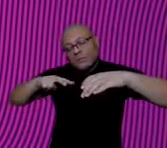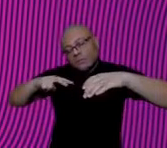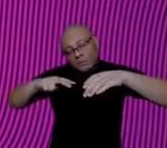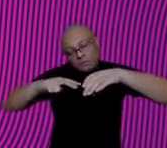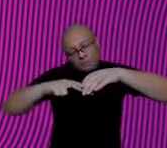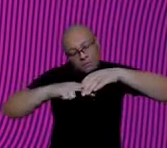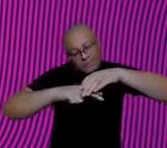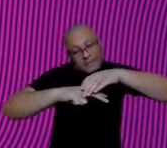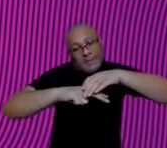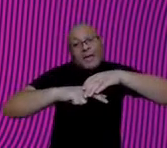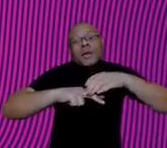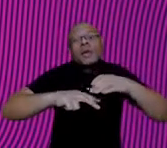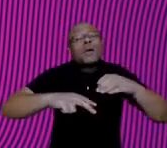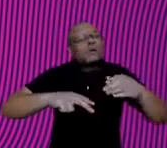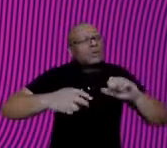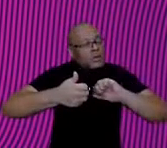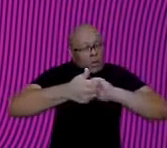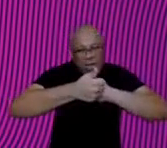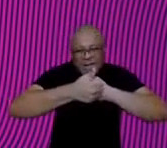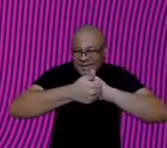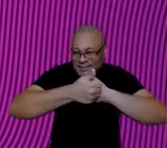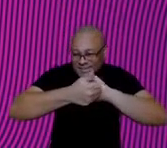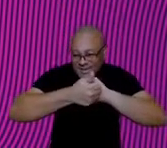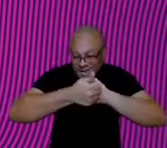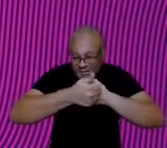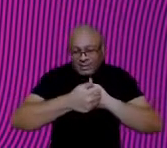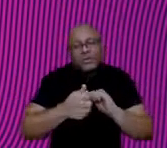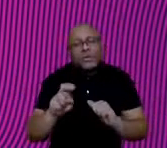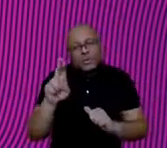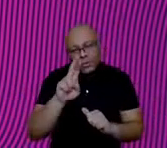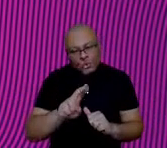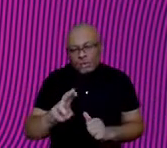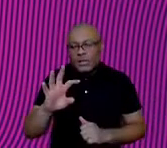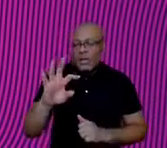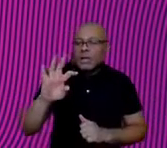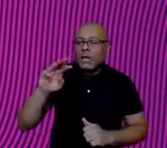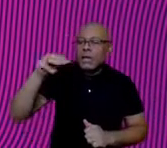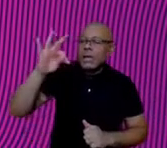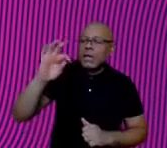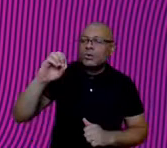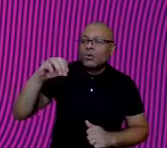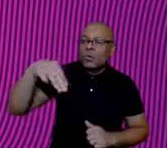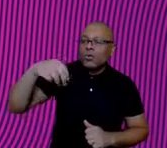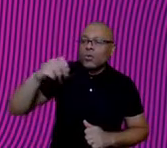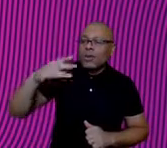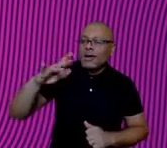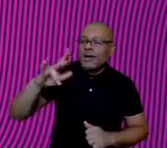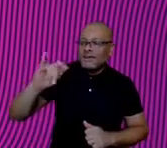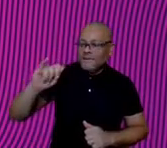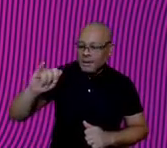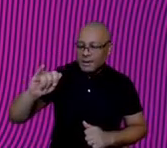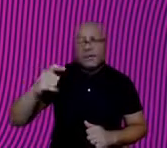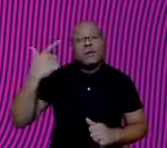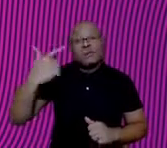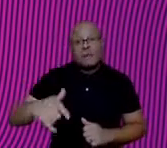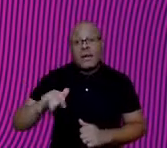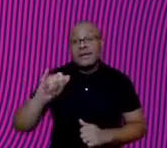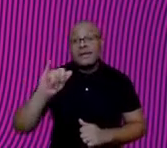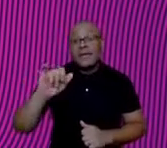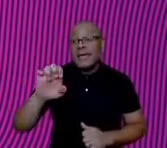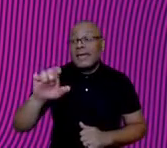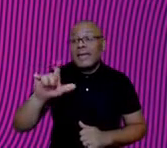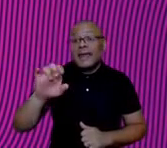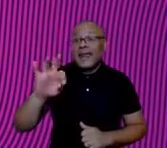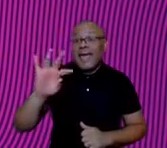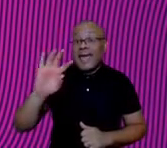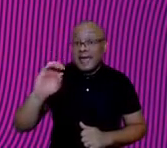é o suficiente, é feita a fusão com a tomografia, o intraoperatório, a eletrofisiologia, dentro de uma sala